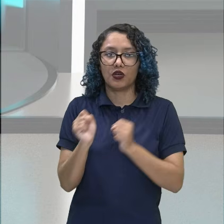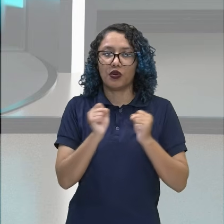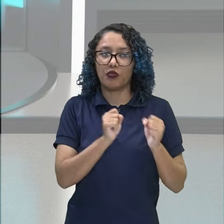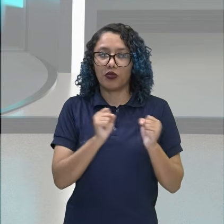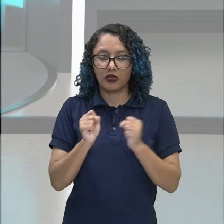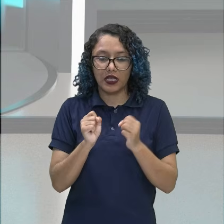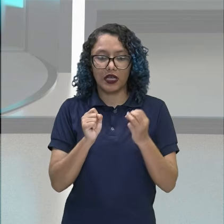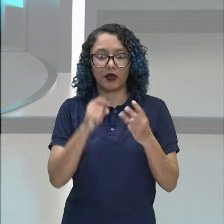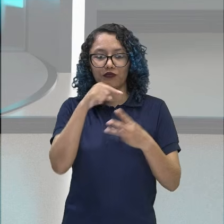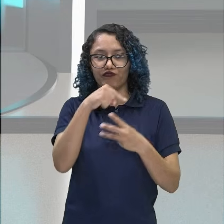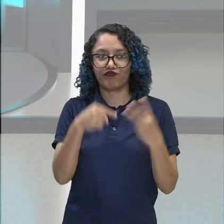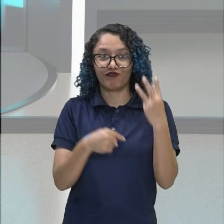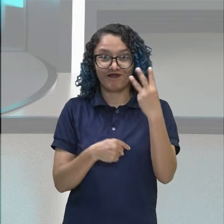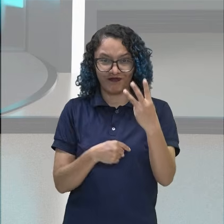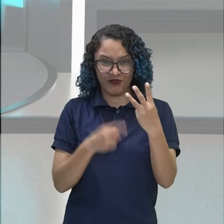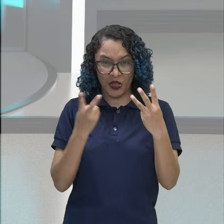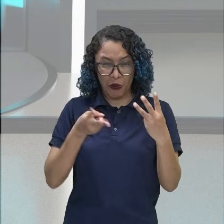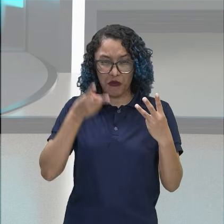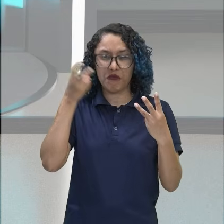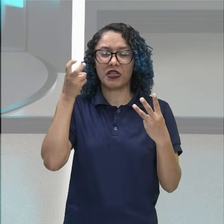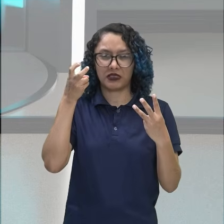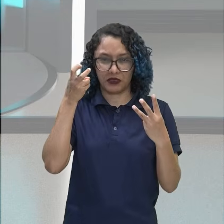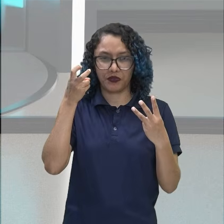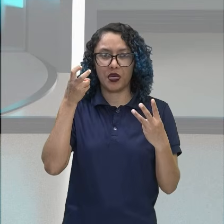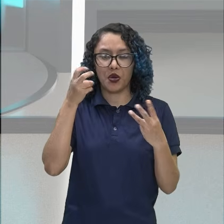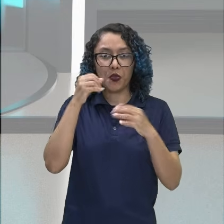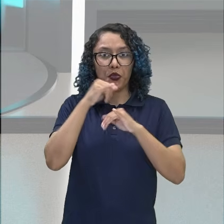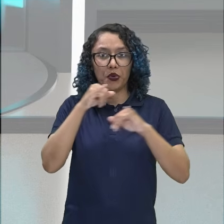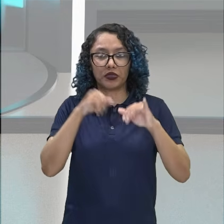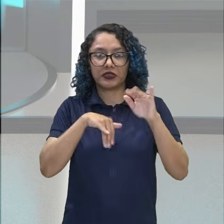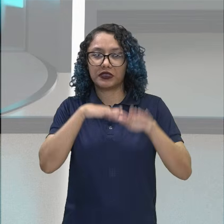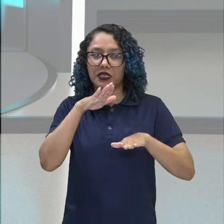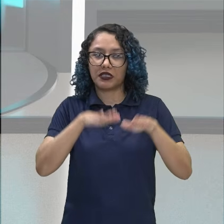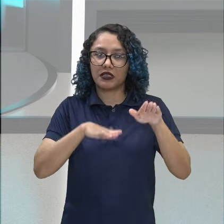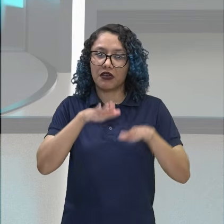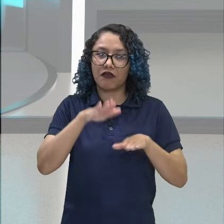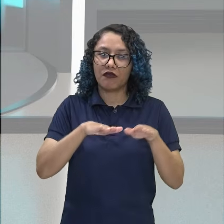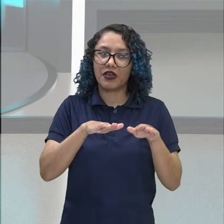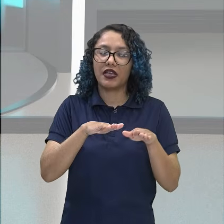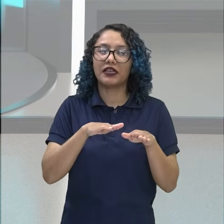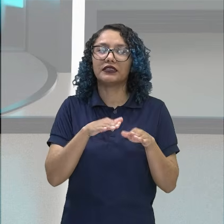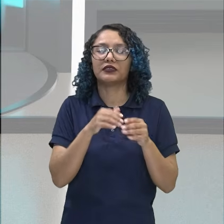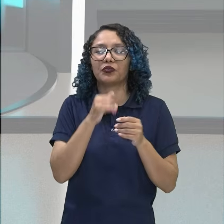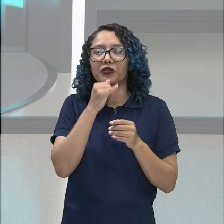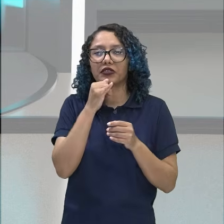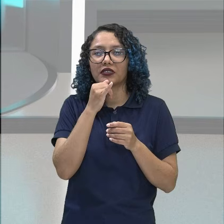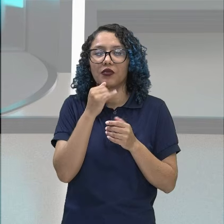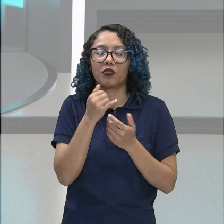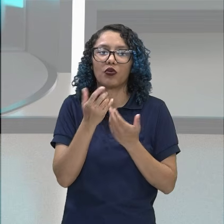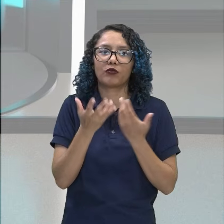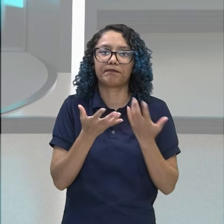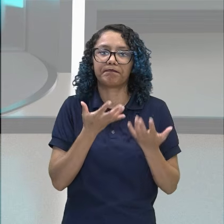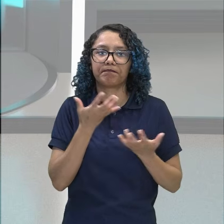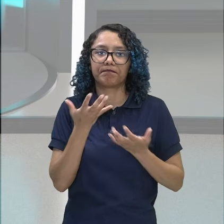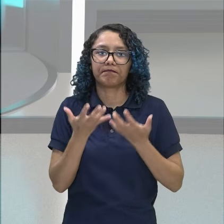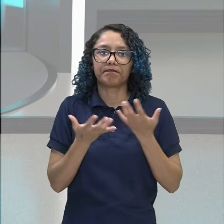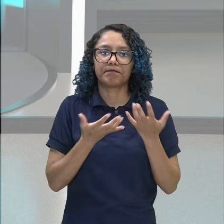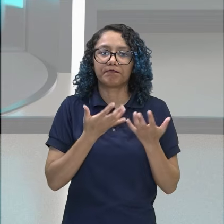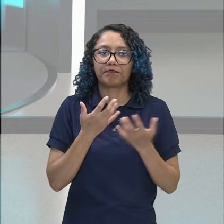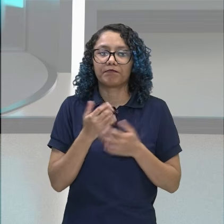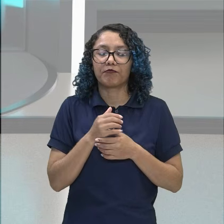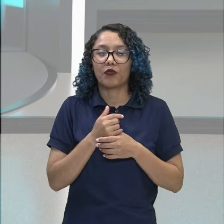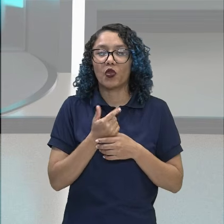a isso. Então, perceberam que são notícias que talvez não encontraríamos